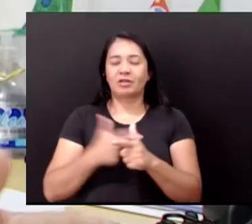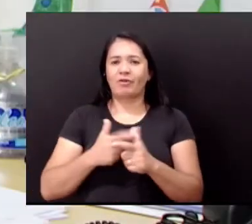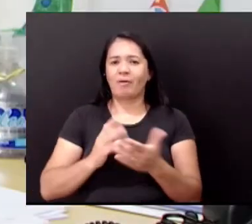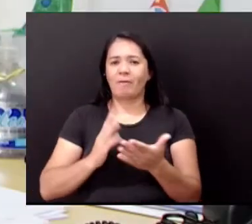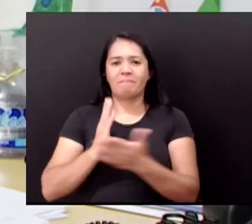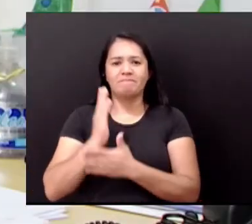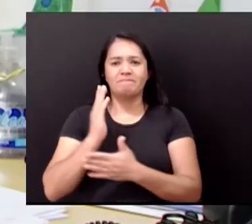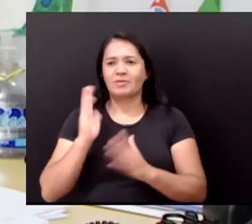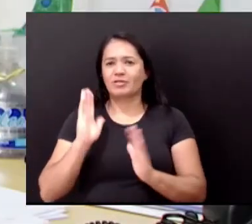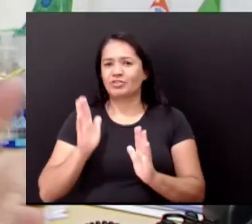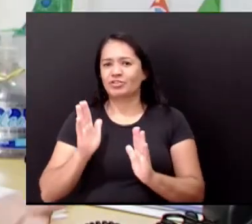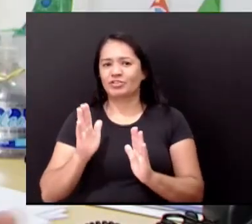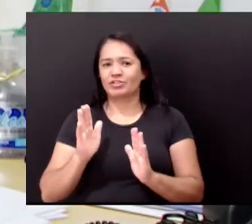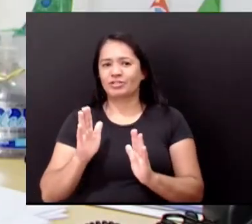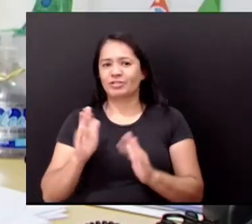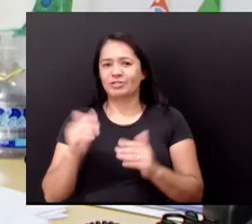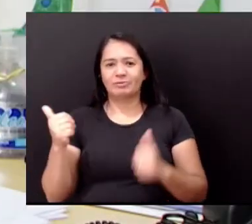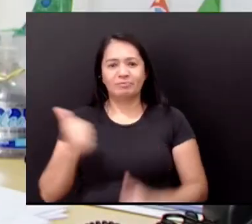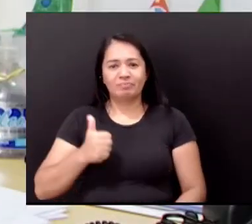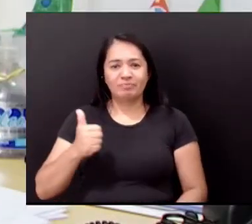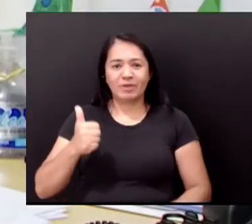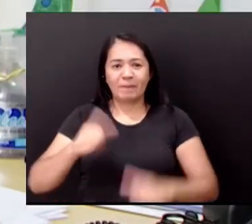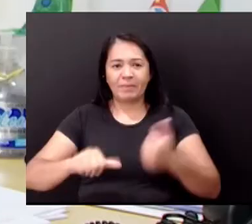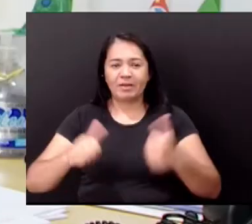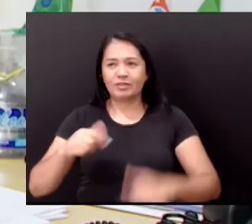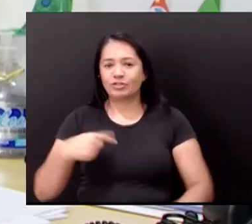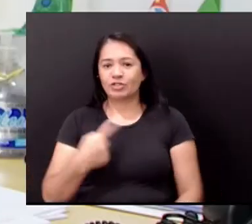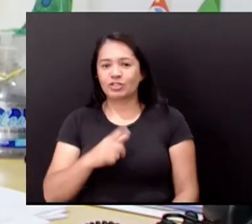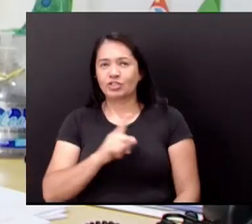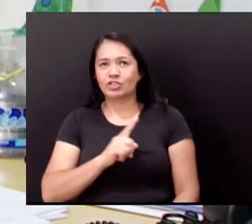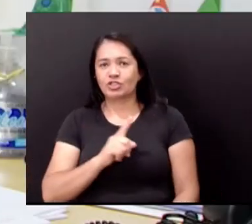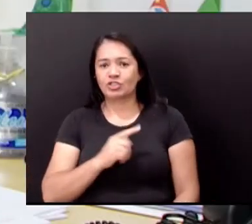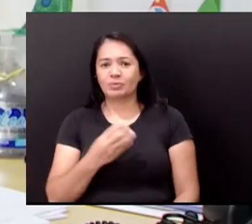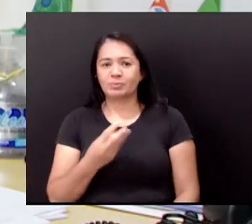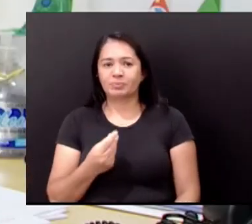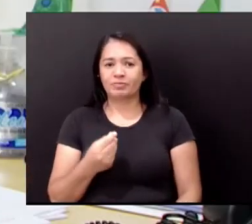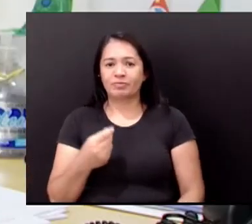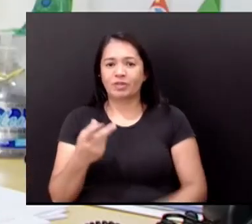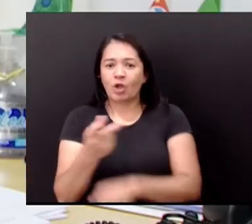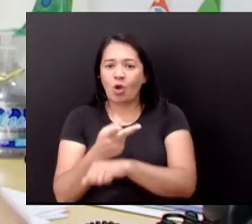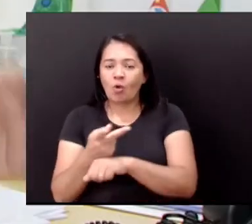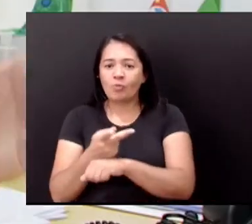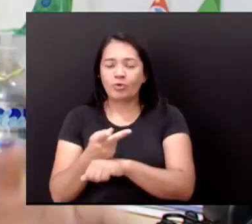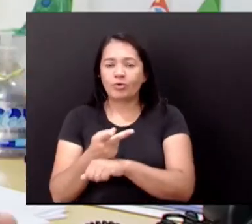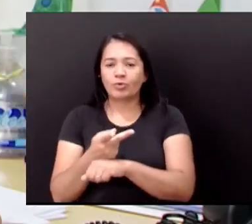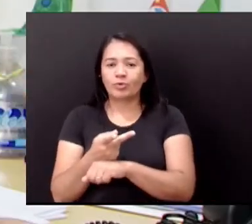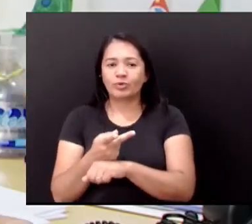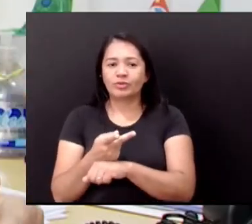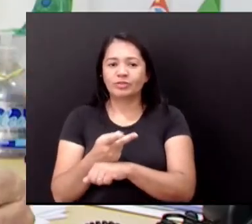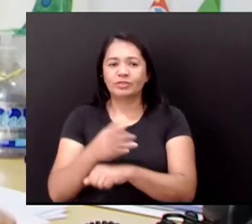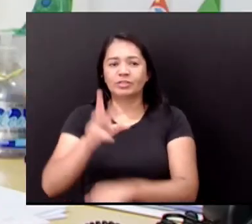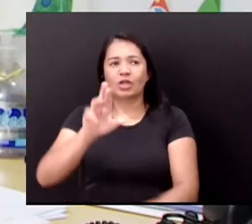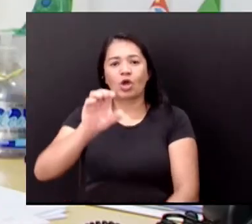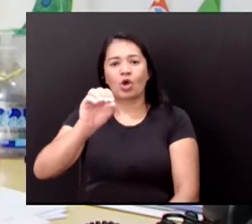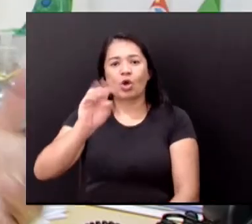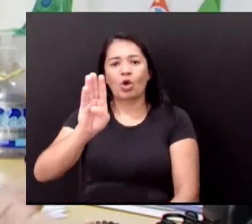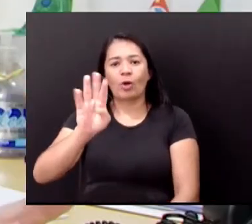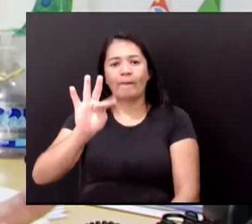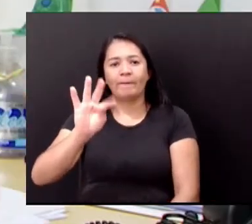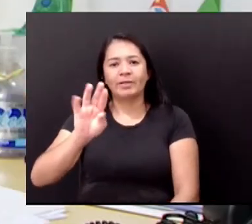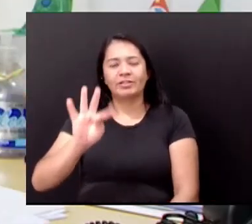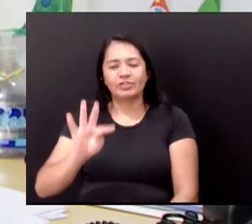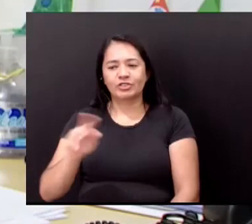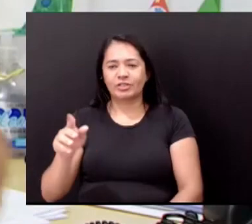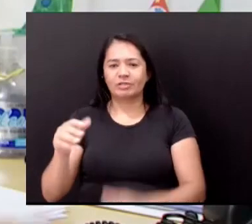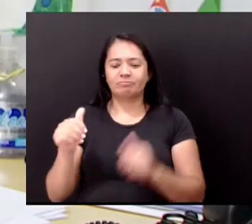na primeira análise, nós tínhamos lá um procurador da casa, Dr. Robert, que estava ali prontamente para que,